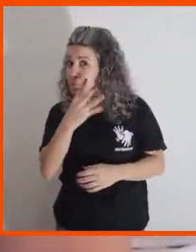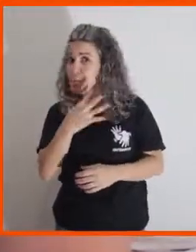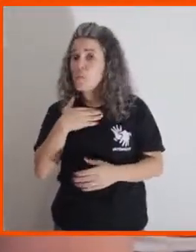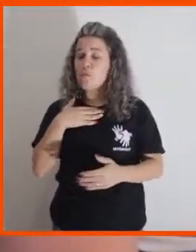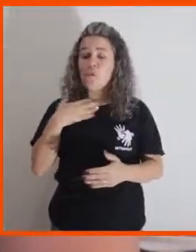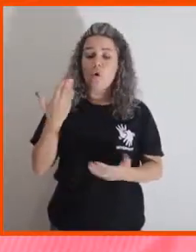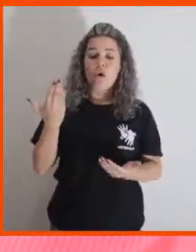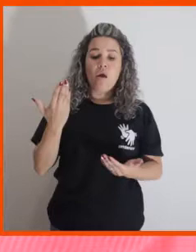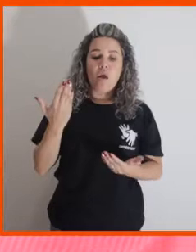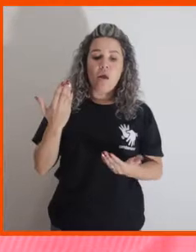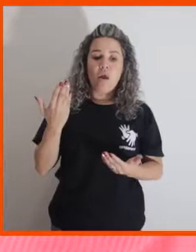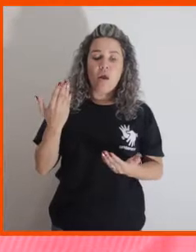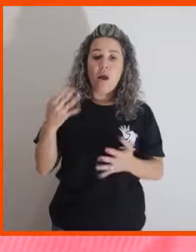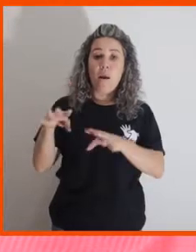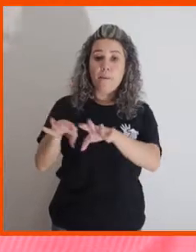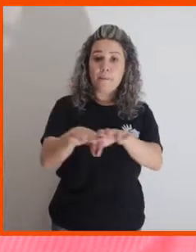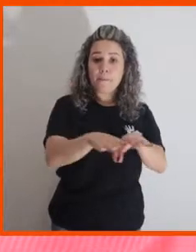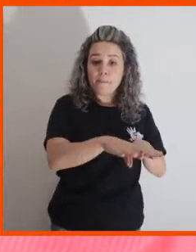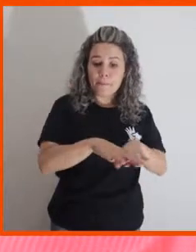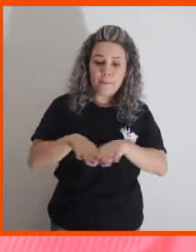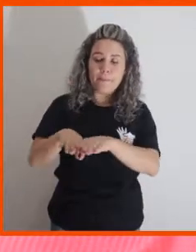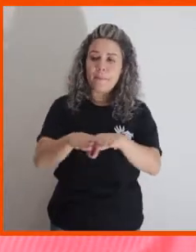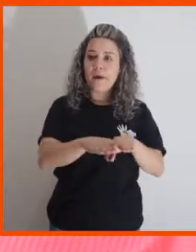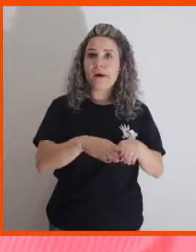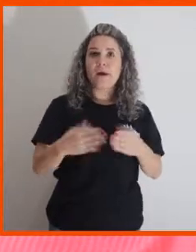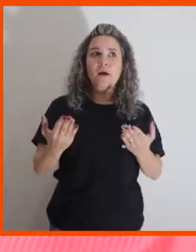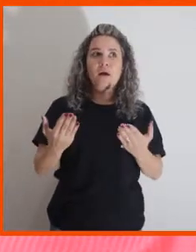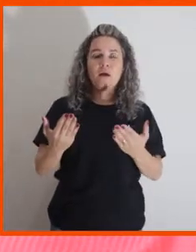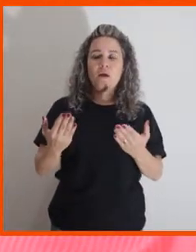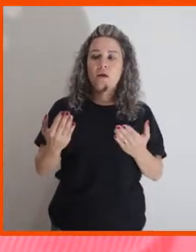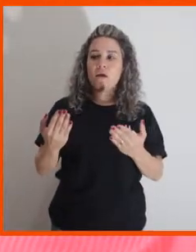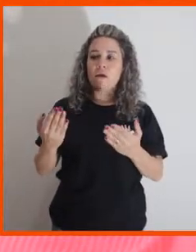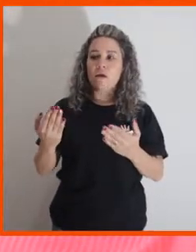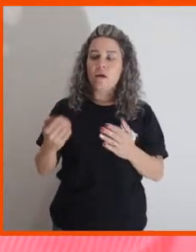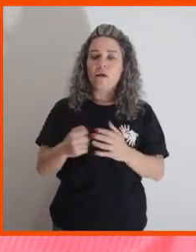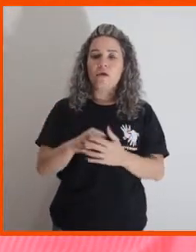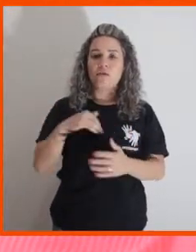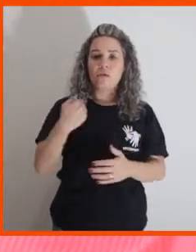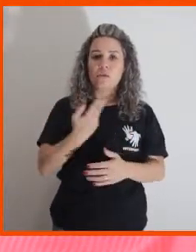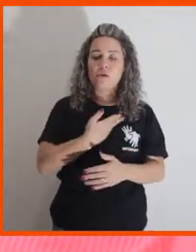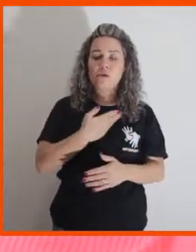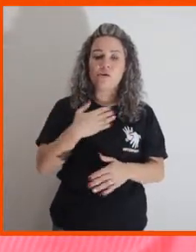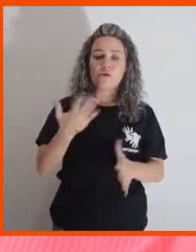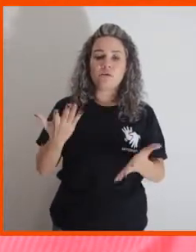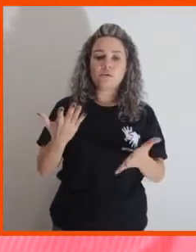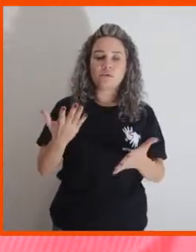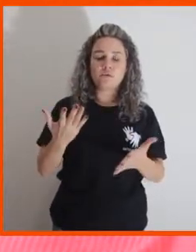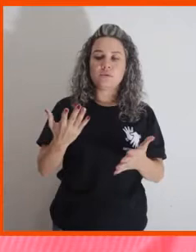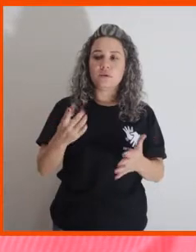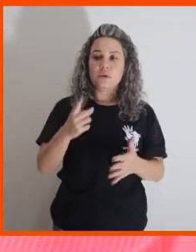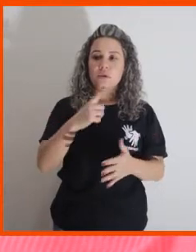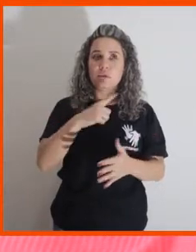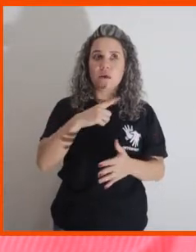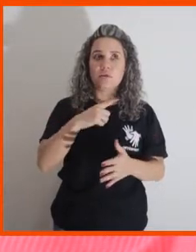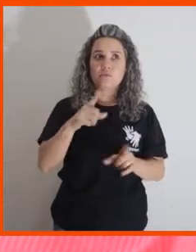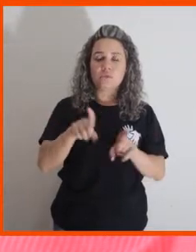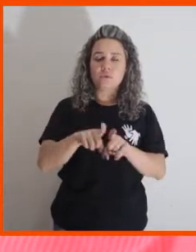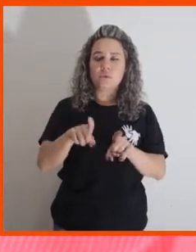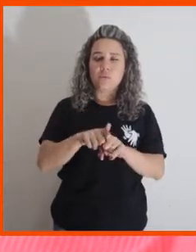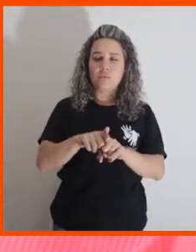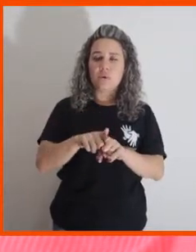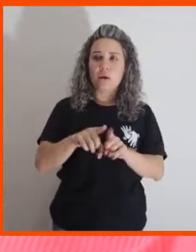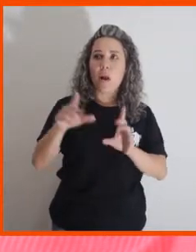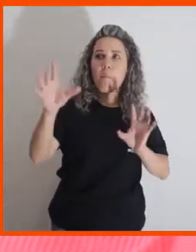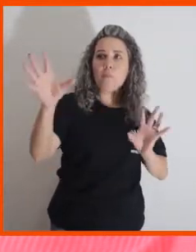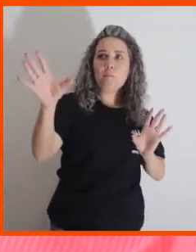com nós. Eu acho muito bom a participação das atividades para as crianças, porque aqui nós temos